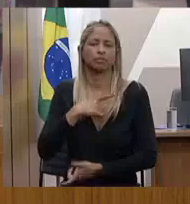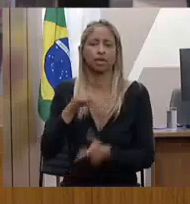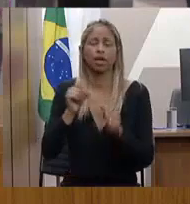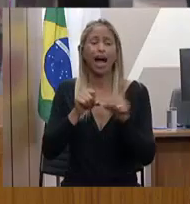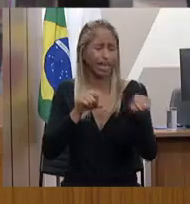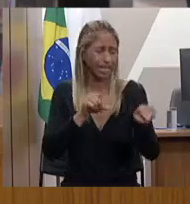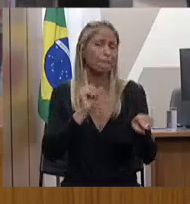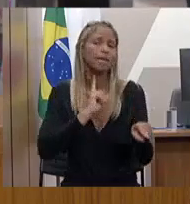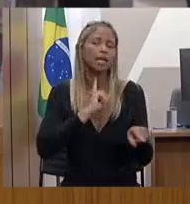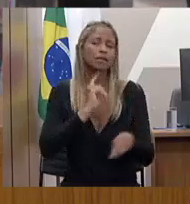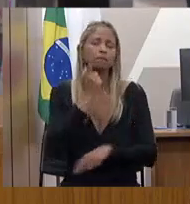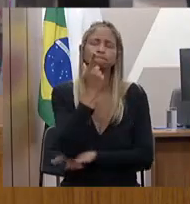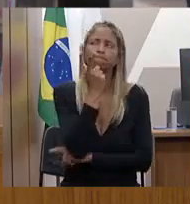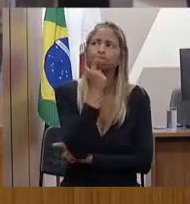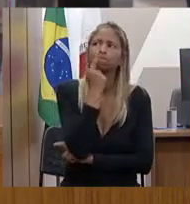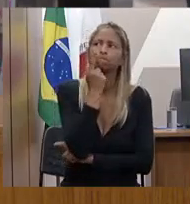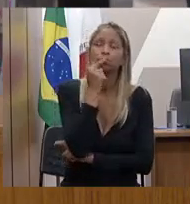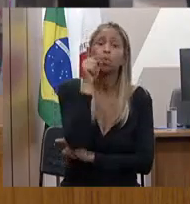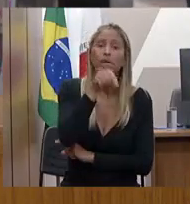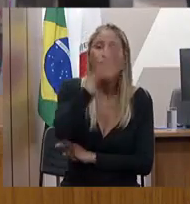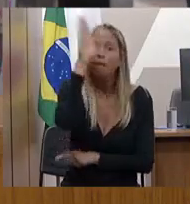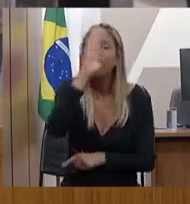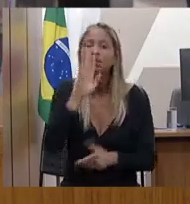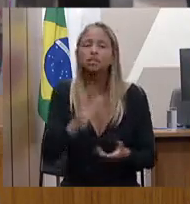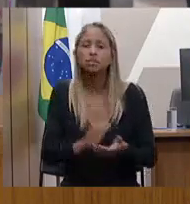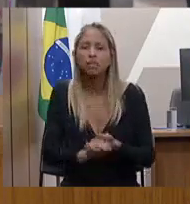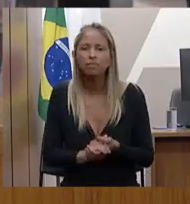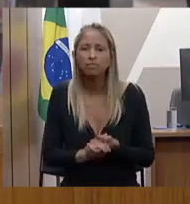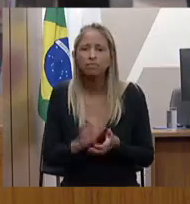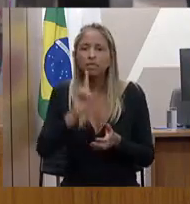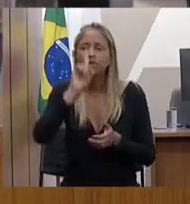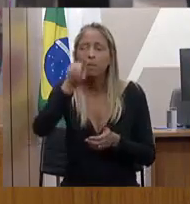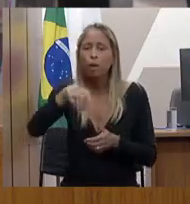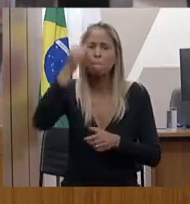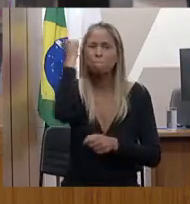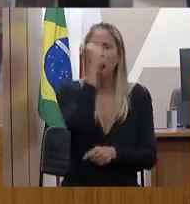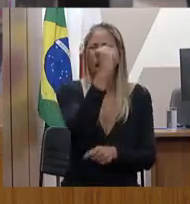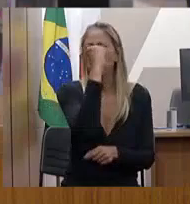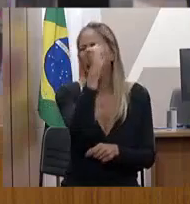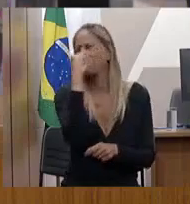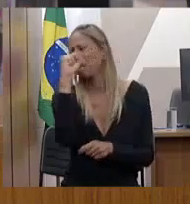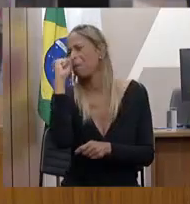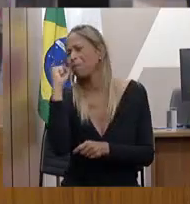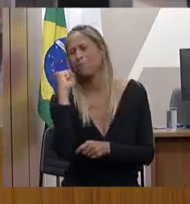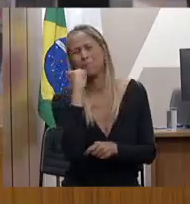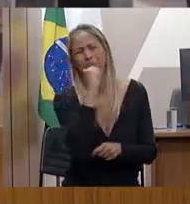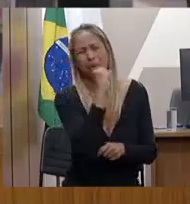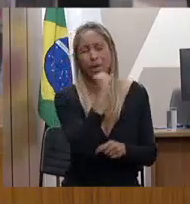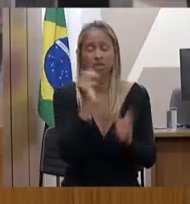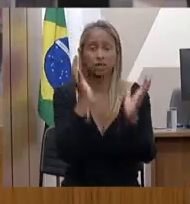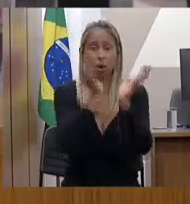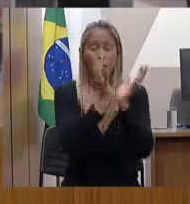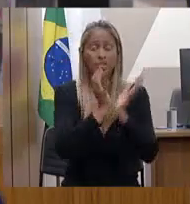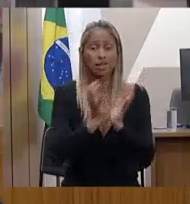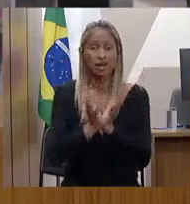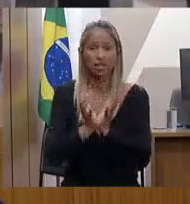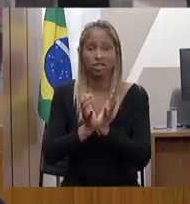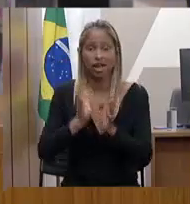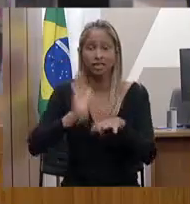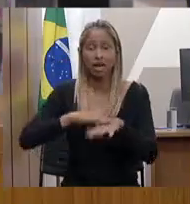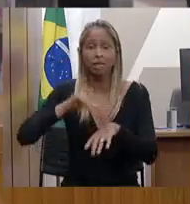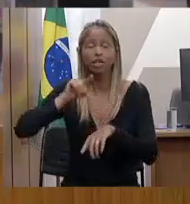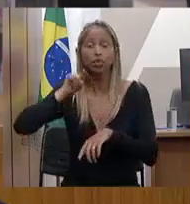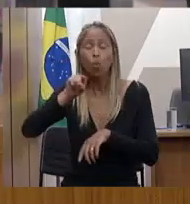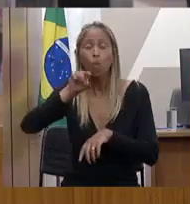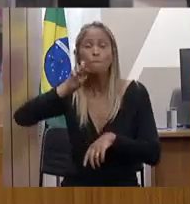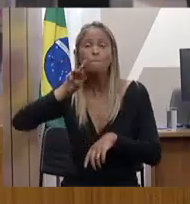fizemos em Minas Gerais o que que nós fizemos no Brasil depois de tanto assassinato de trabalhadores da comunidade de termos mais de